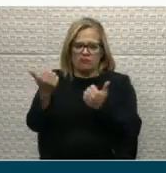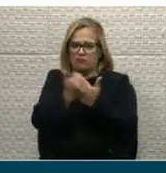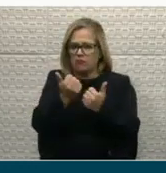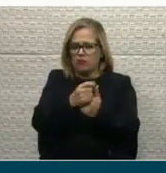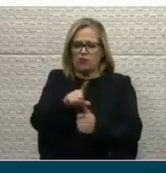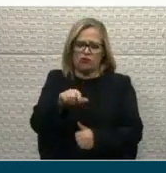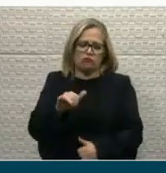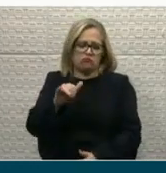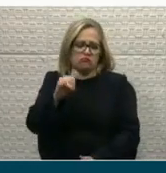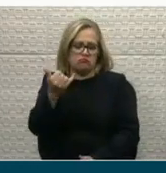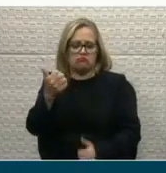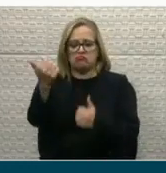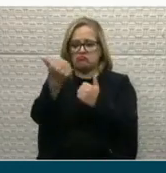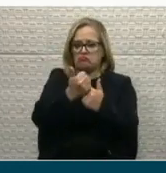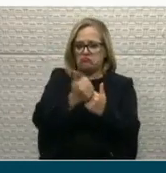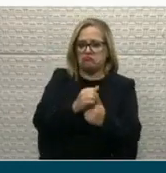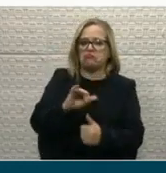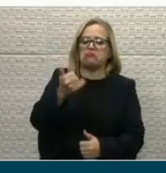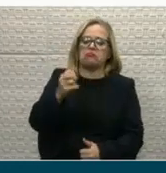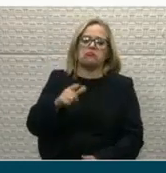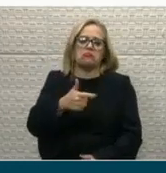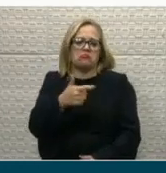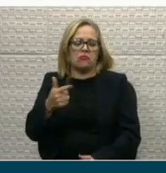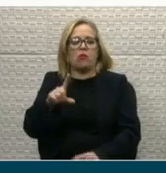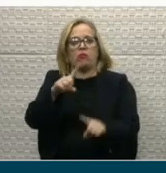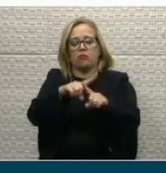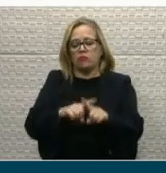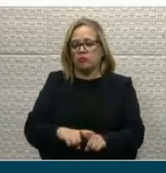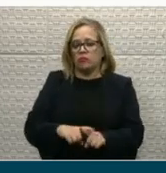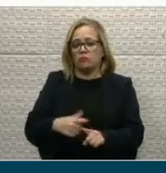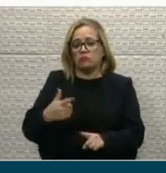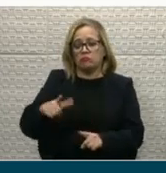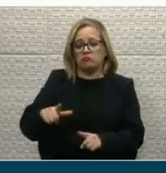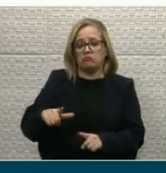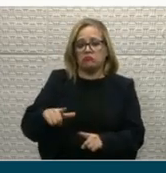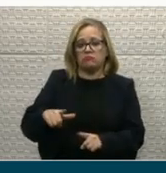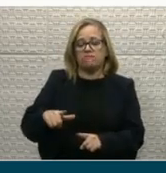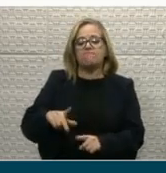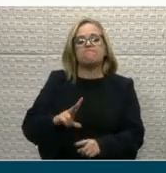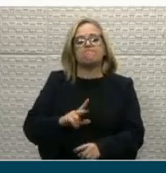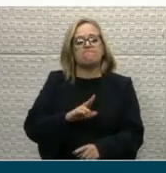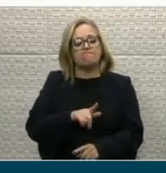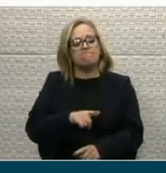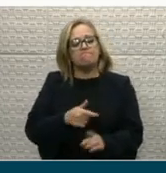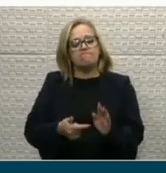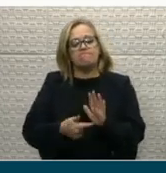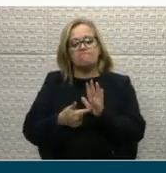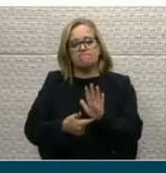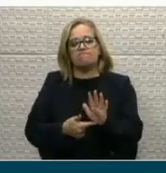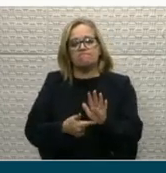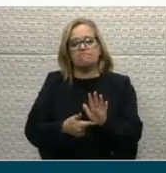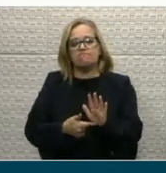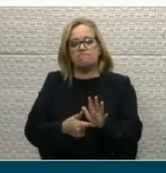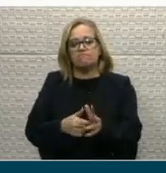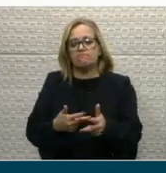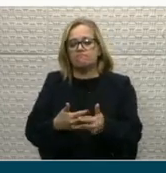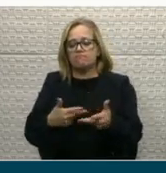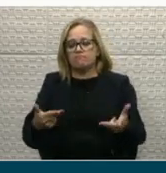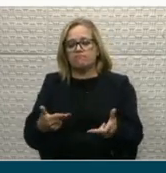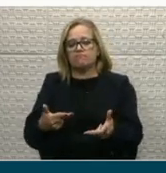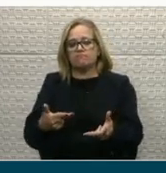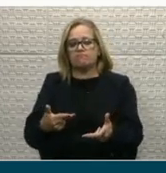x por 0, substituir y por 2 ou multiplicar por uma matriz, Eu sei que a imagem é o produto do